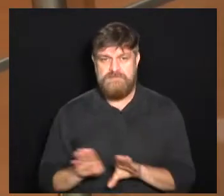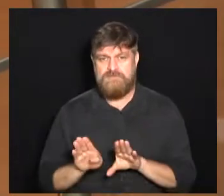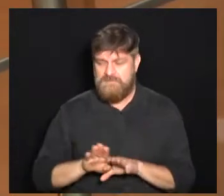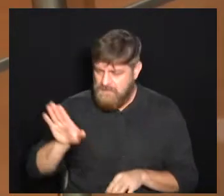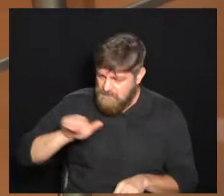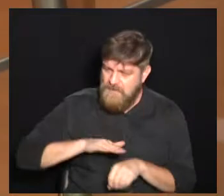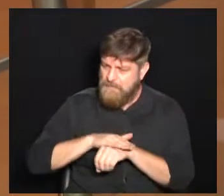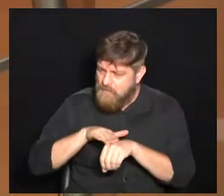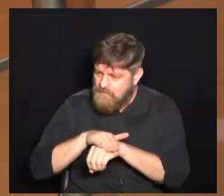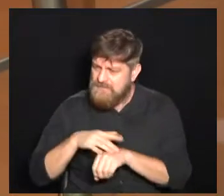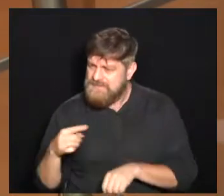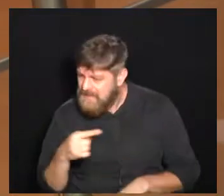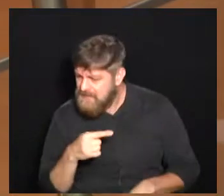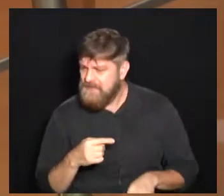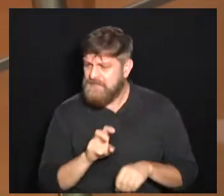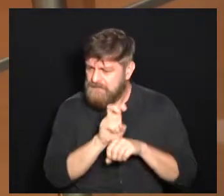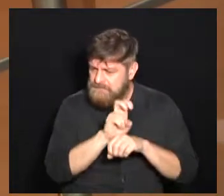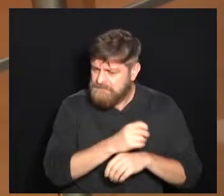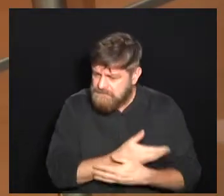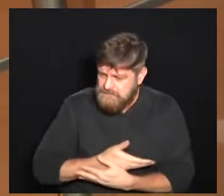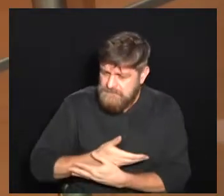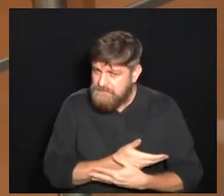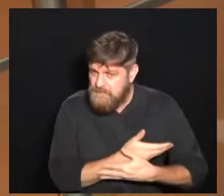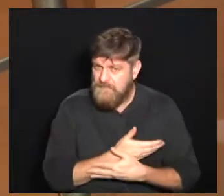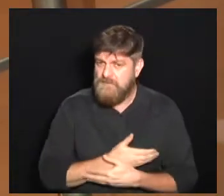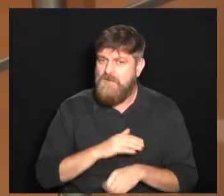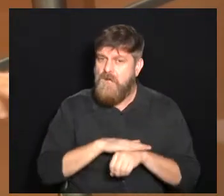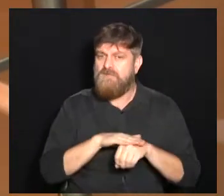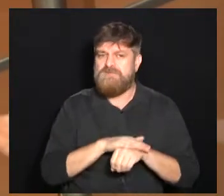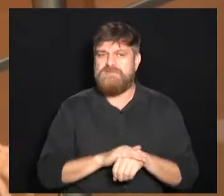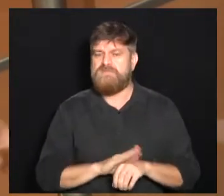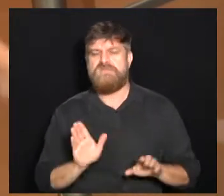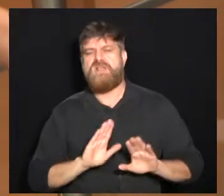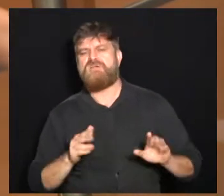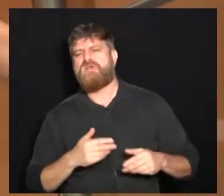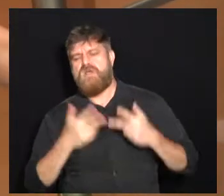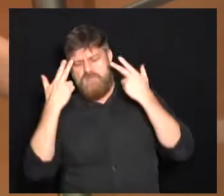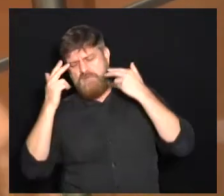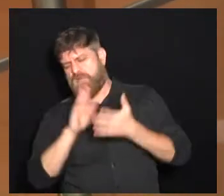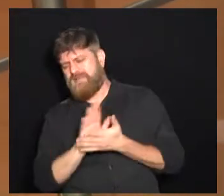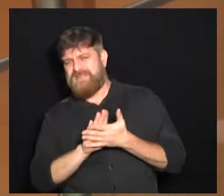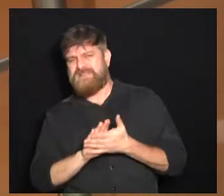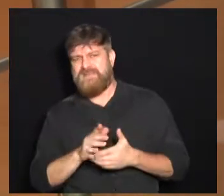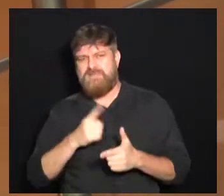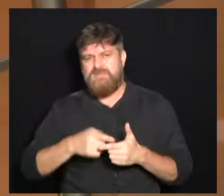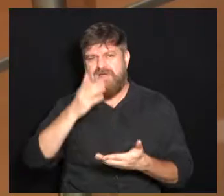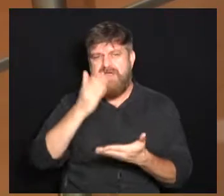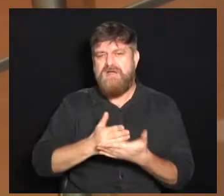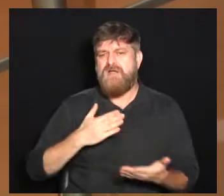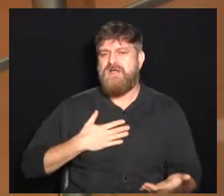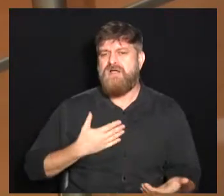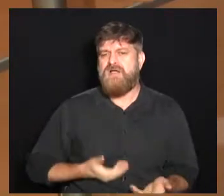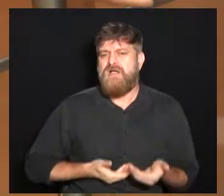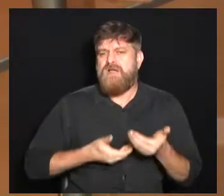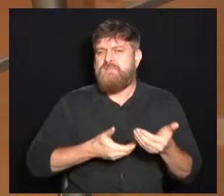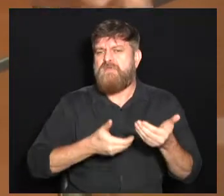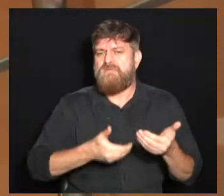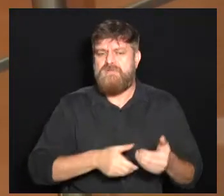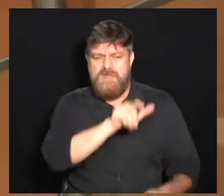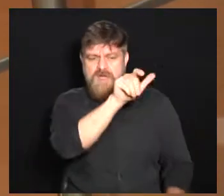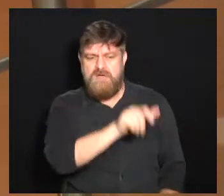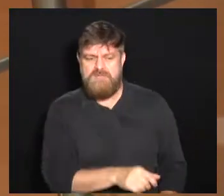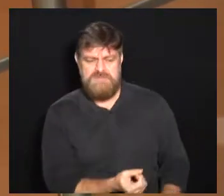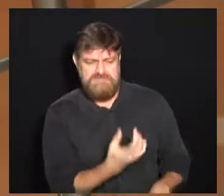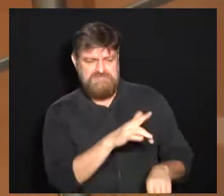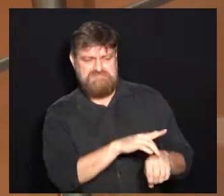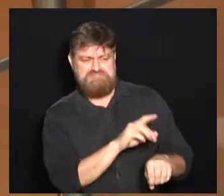vamos conversar com as mães lá de cima da Midori? Vamos lá falar, não, já está resolvido aqui. Não tem nada resolvido, porque meu filho continua com uma pessoa estranha.